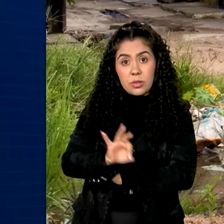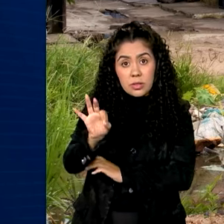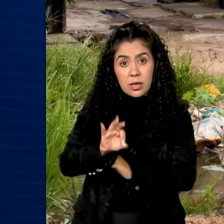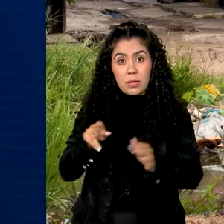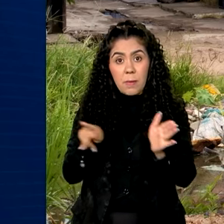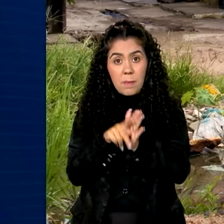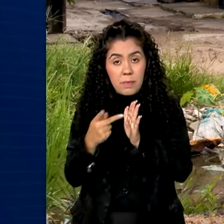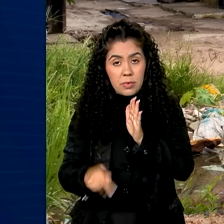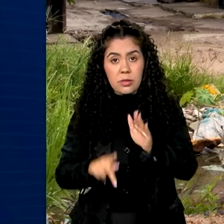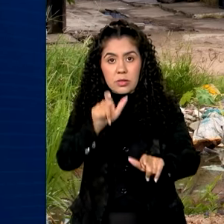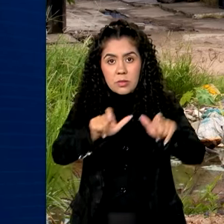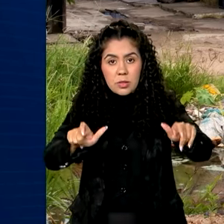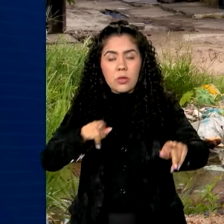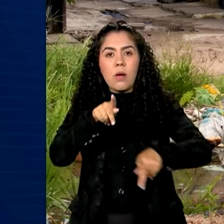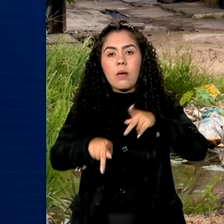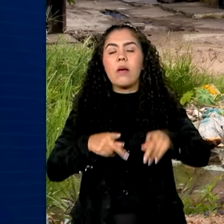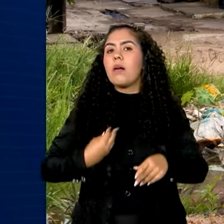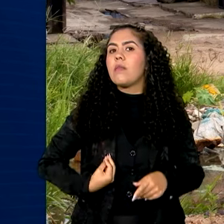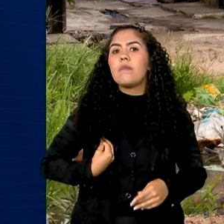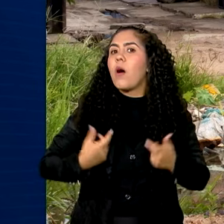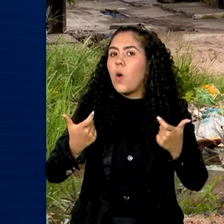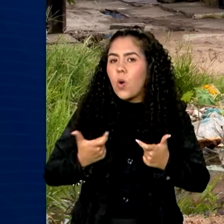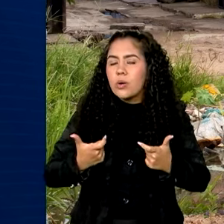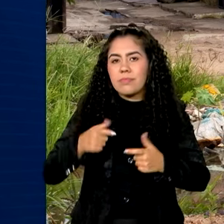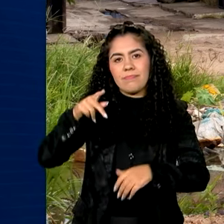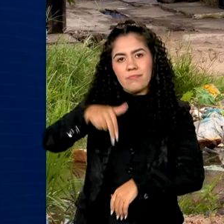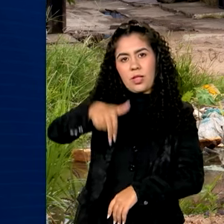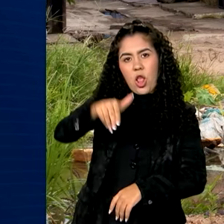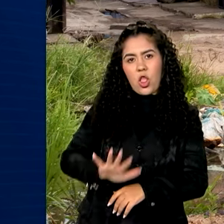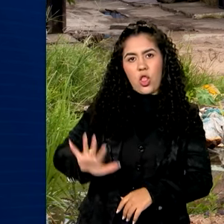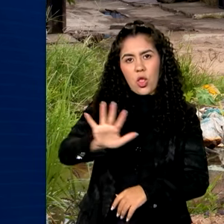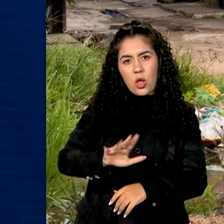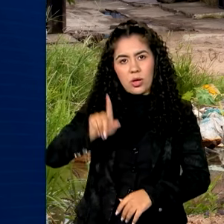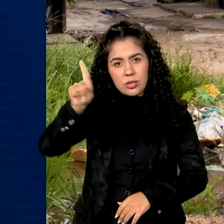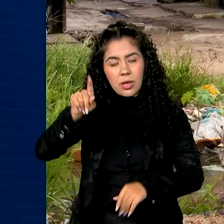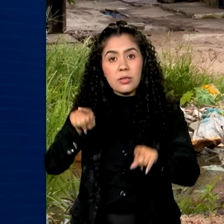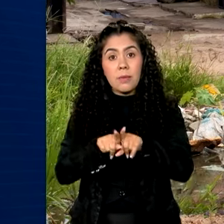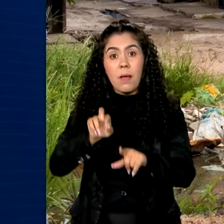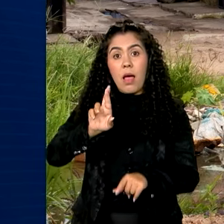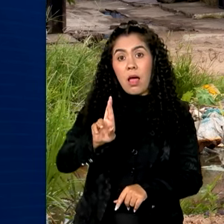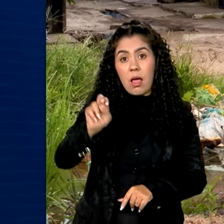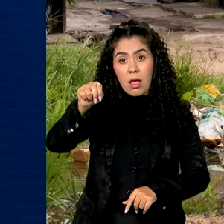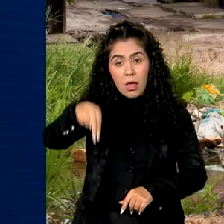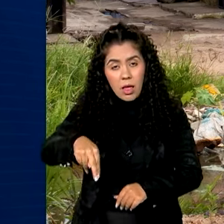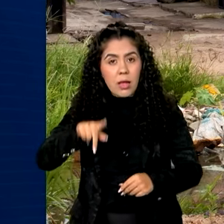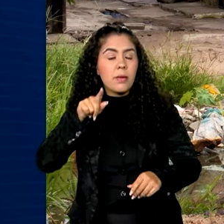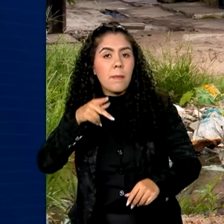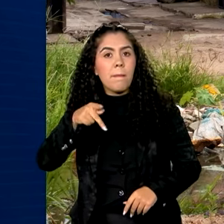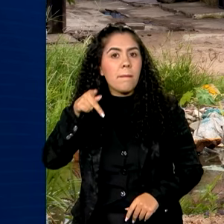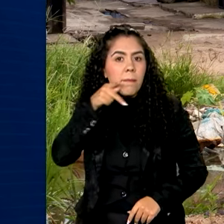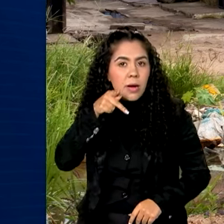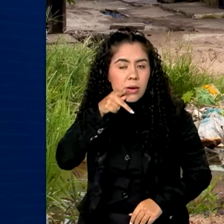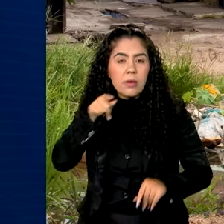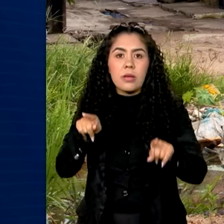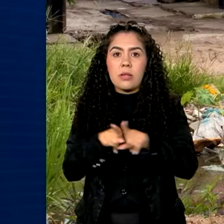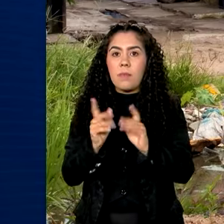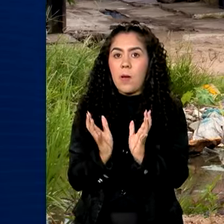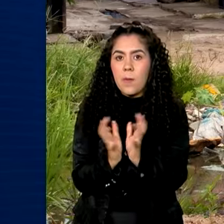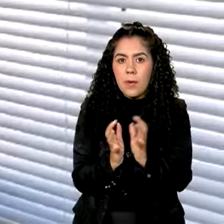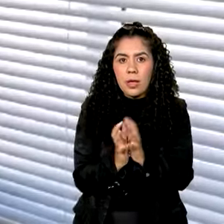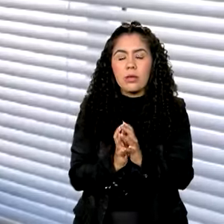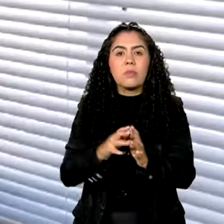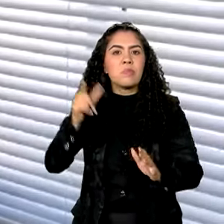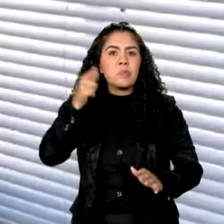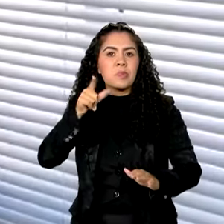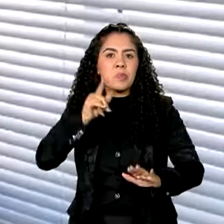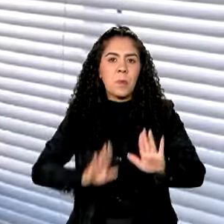pobreza vivem no Nordeste. E os estados do Rio Grande do Norte, Paraíba e Pernambuco lideraram essa queda na região.